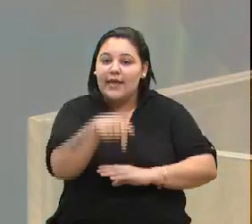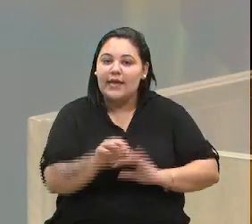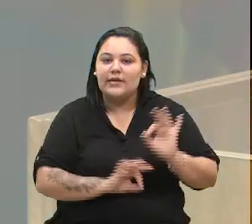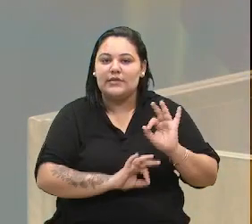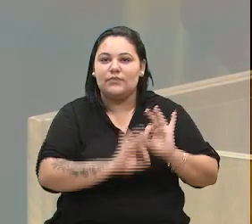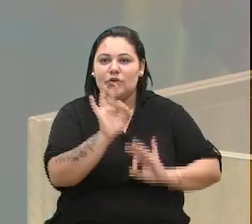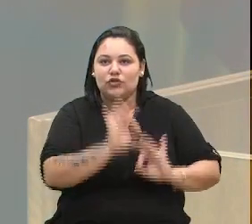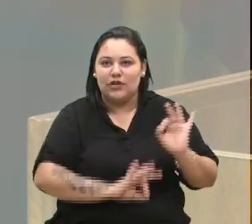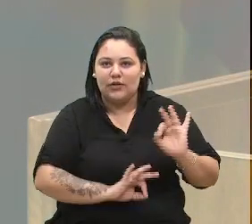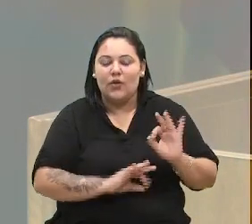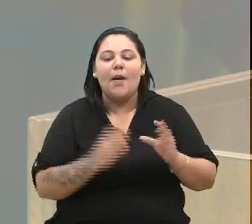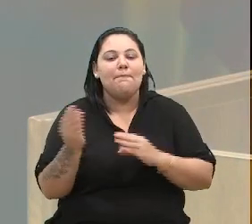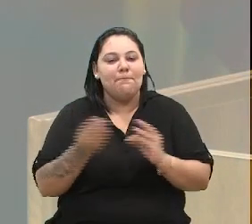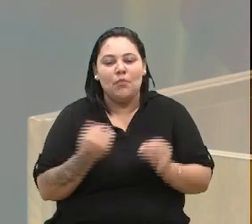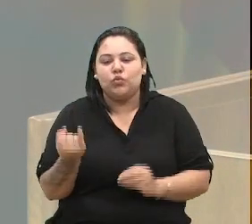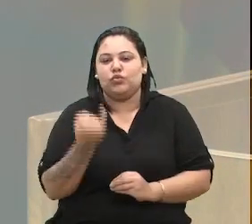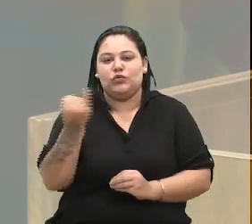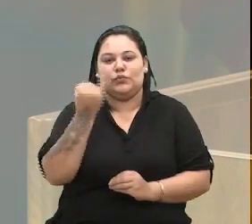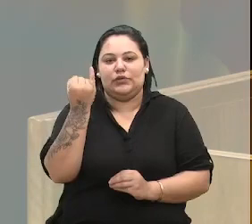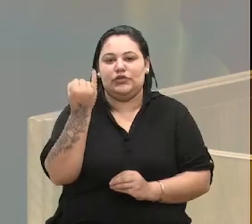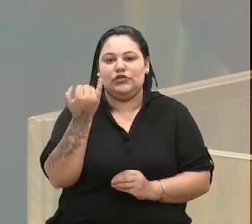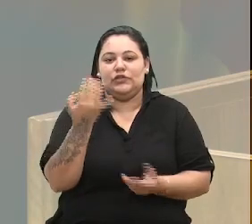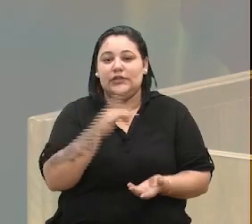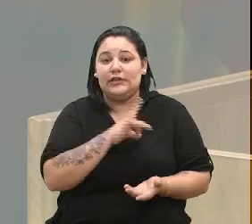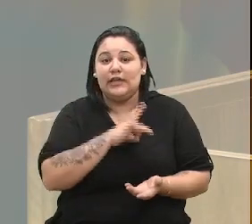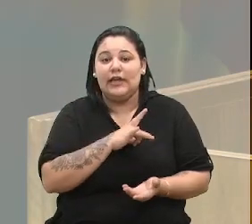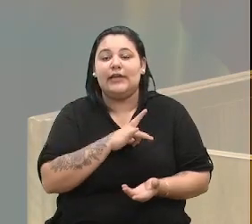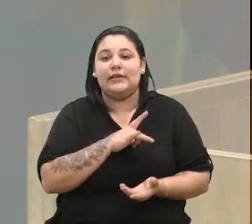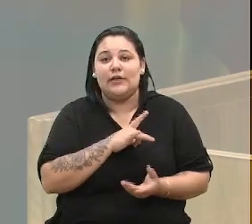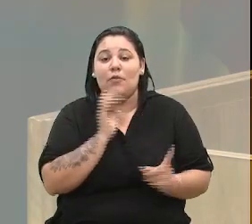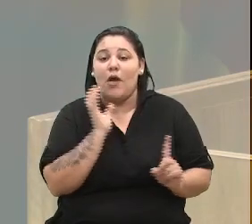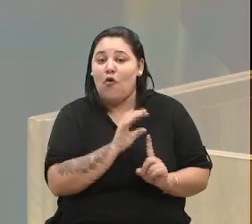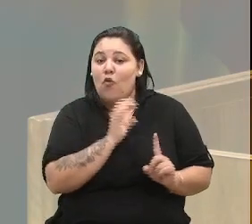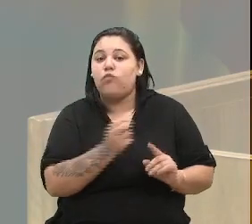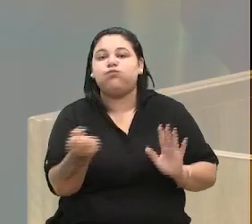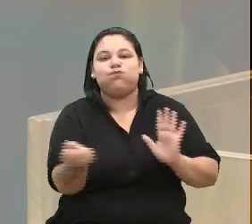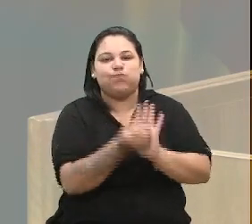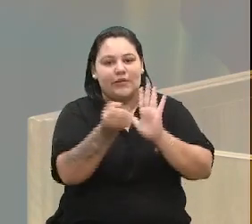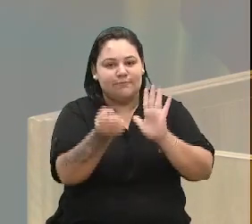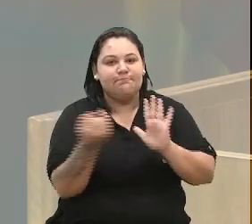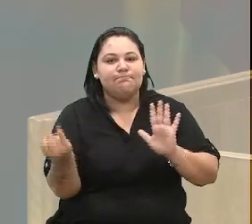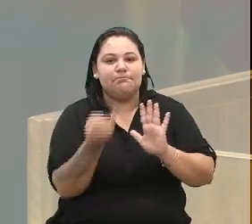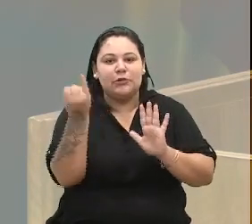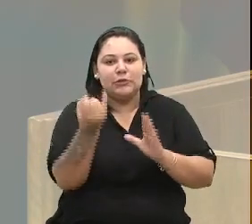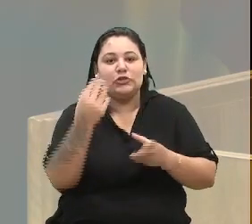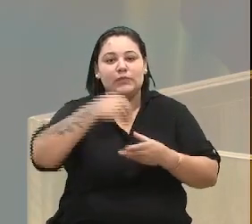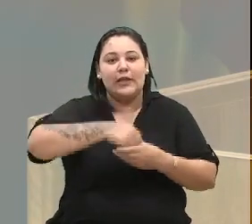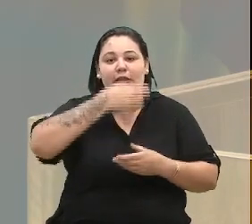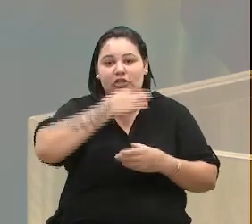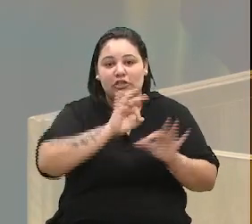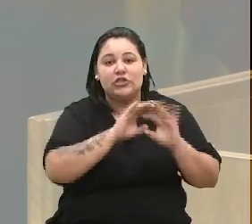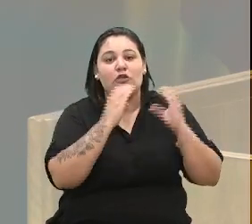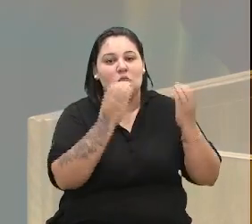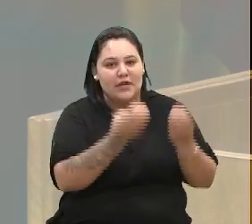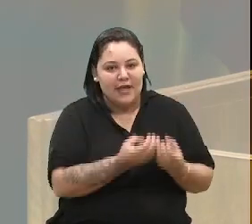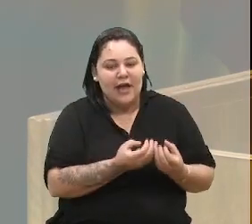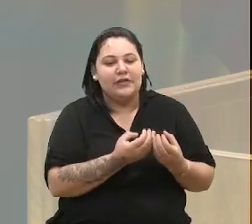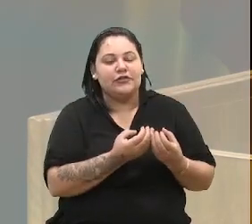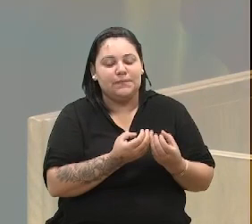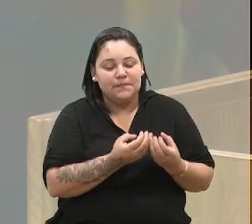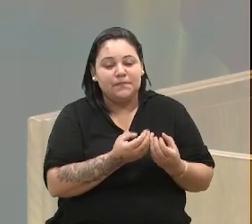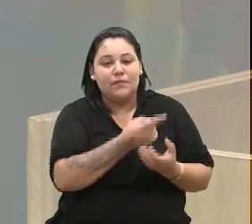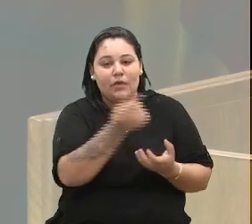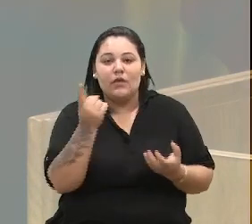é muito importante, né? Tem uma relevância e um impacto muito grande para toda a comunidade caxiense, né? A gente